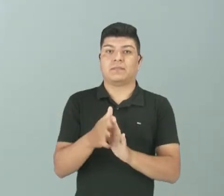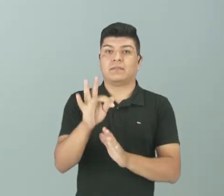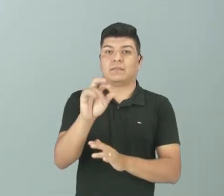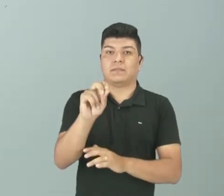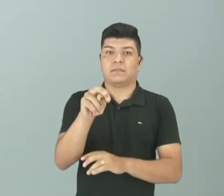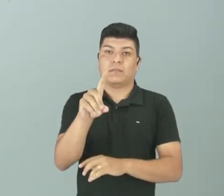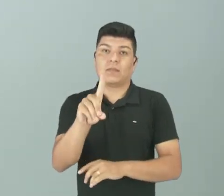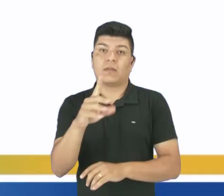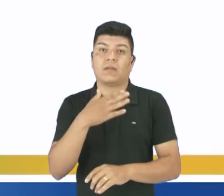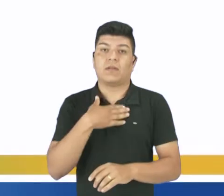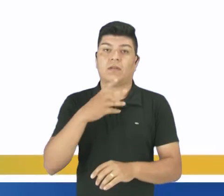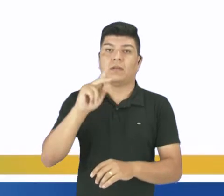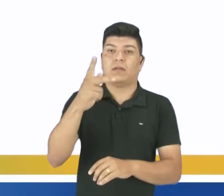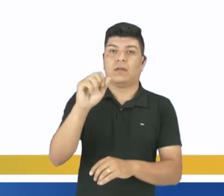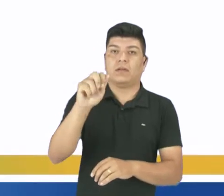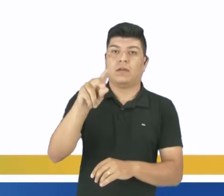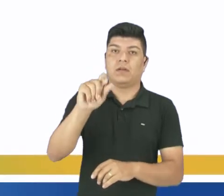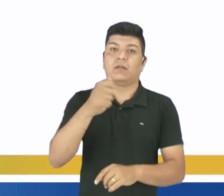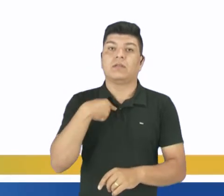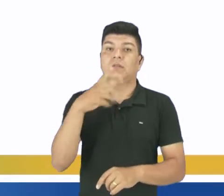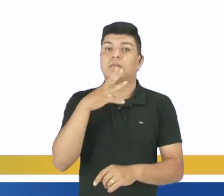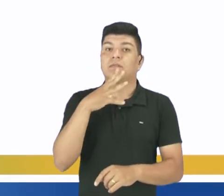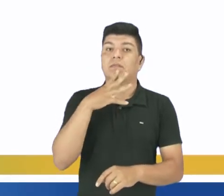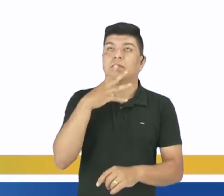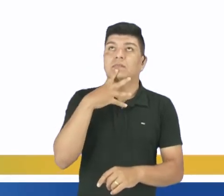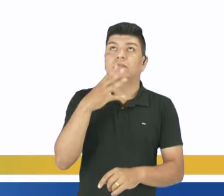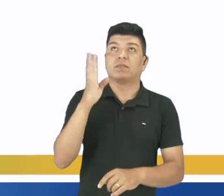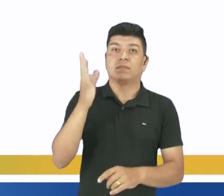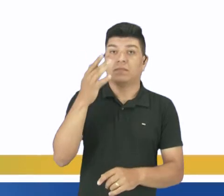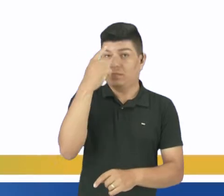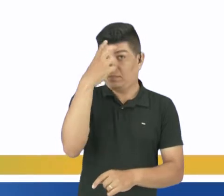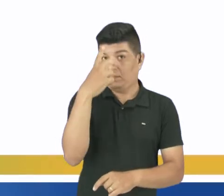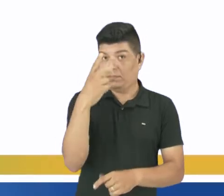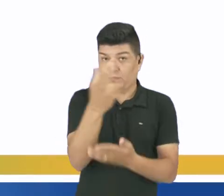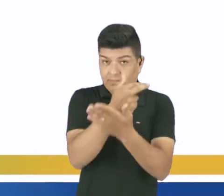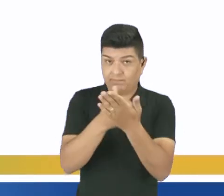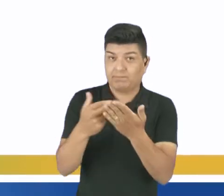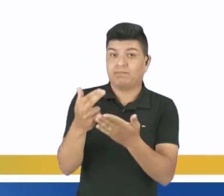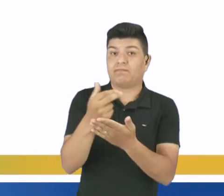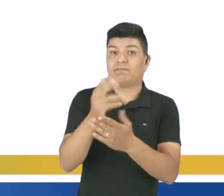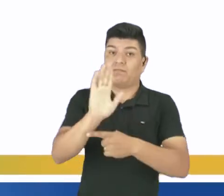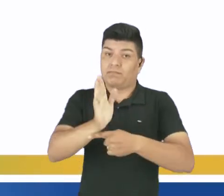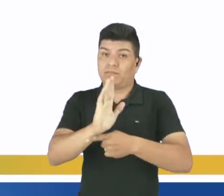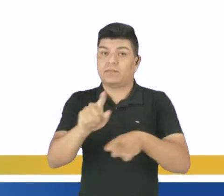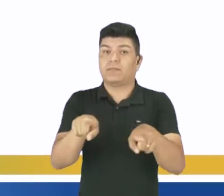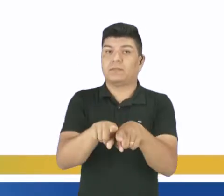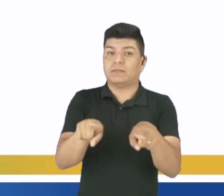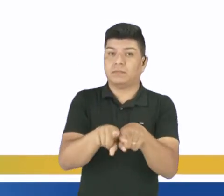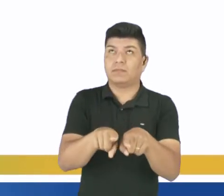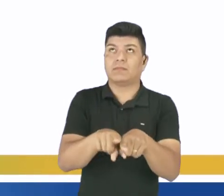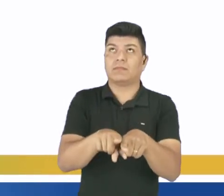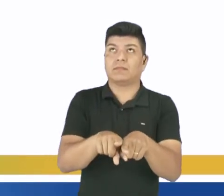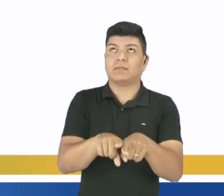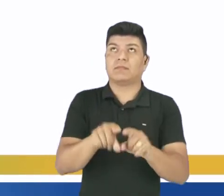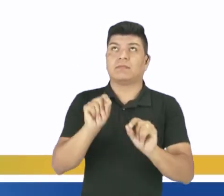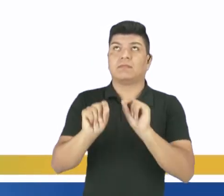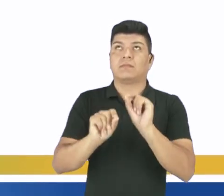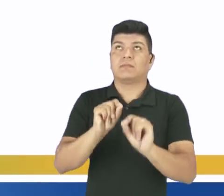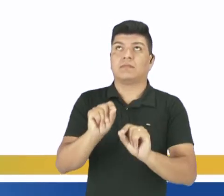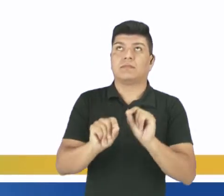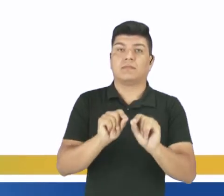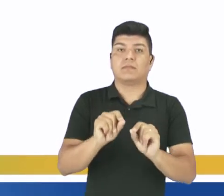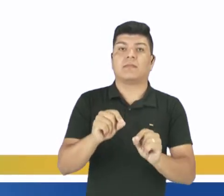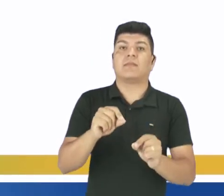Fordismo, onde tem aí o Charles Chaplin, para quem conhece já o desenho dele, o seu filme, na verdade, são